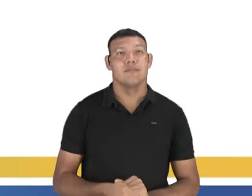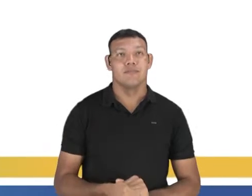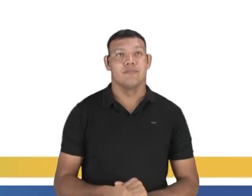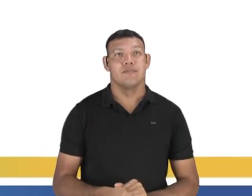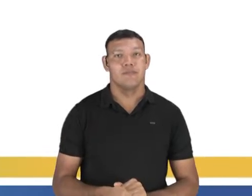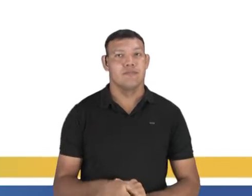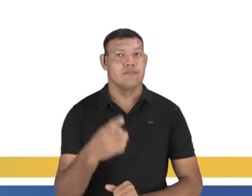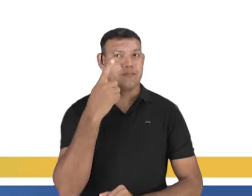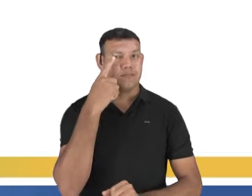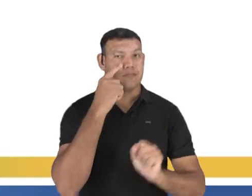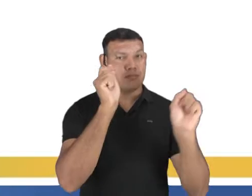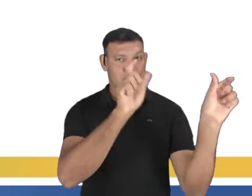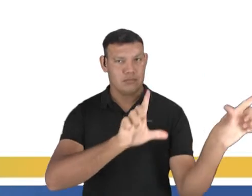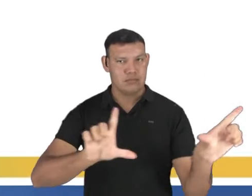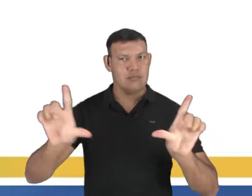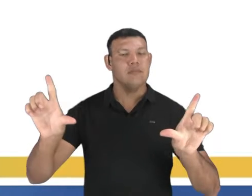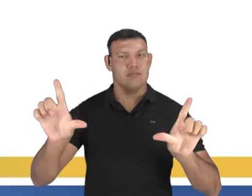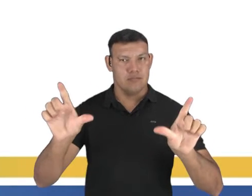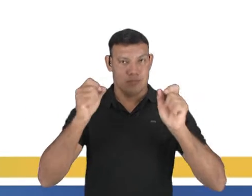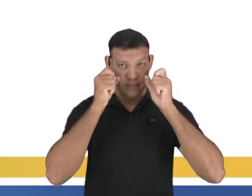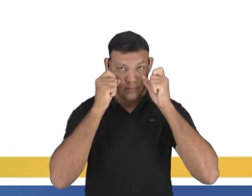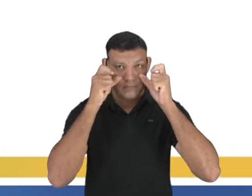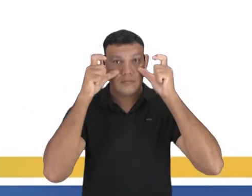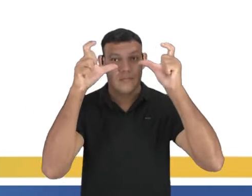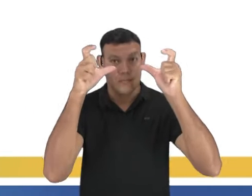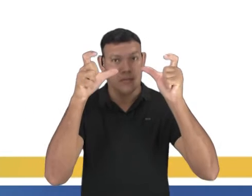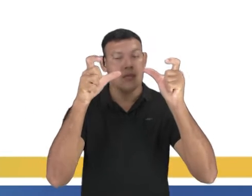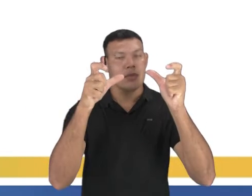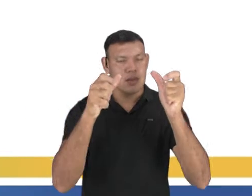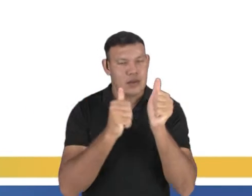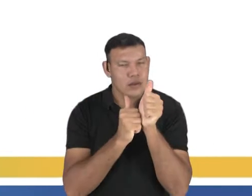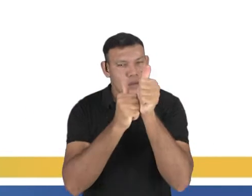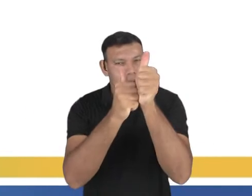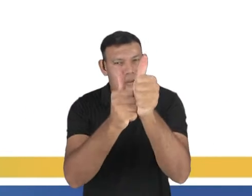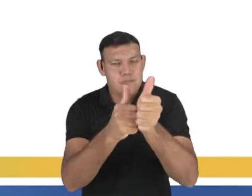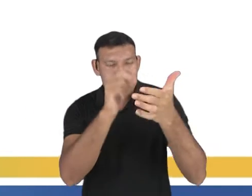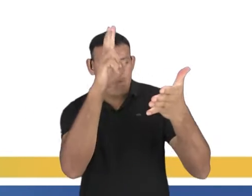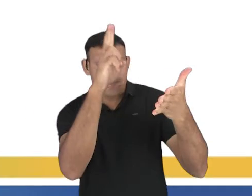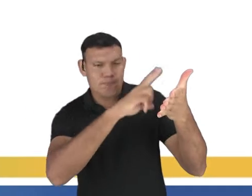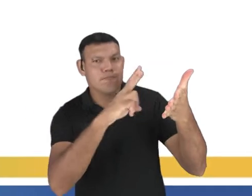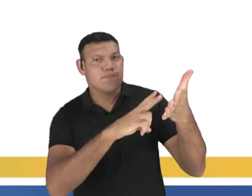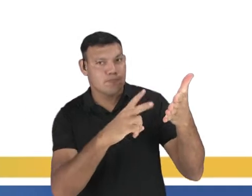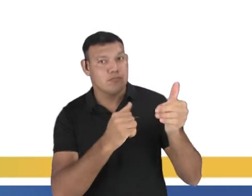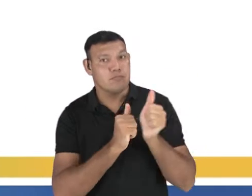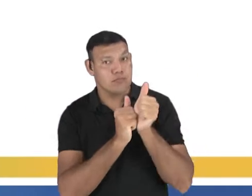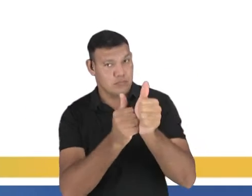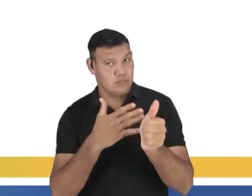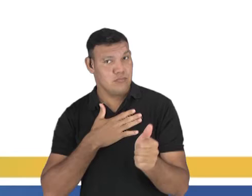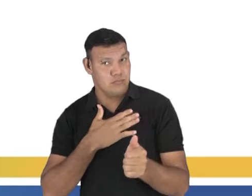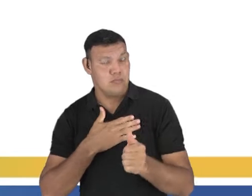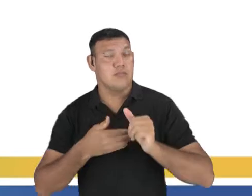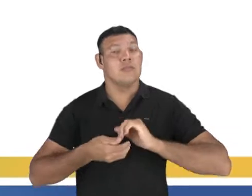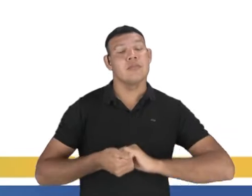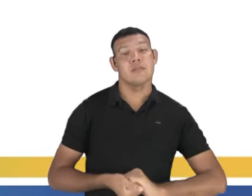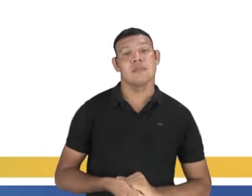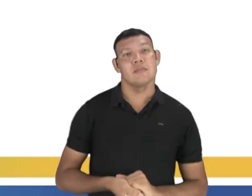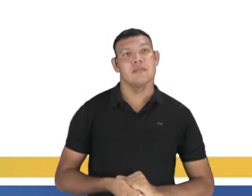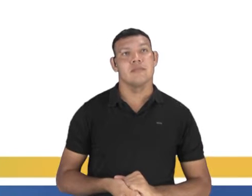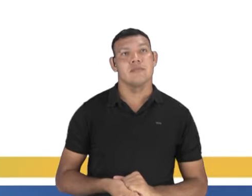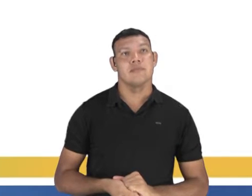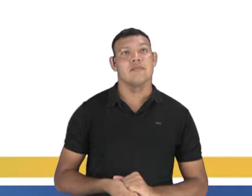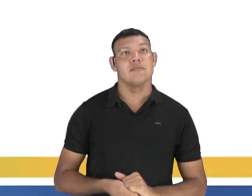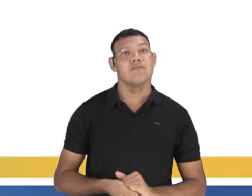com bastante atenção, acompanhem e façam a leitura junto comigo.